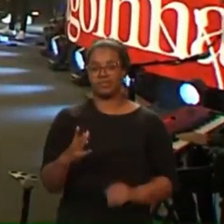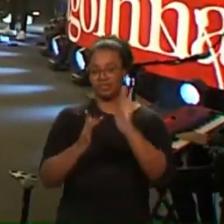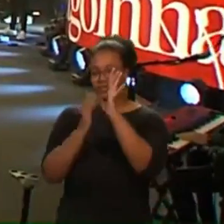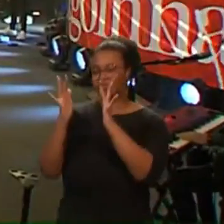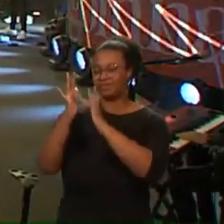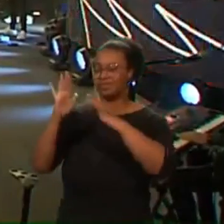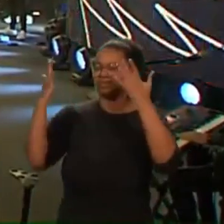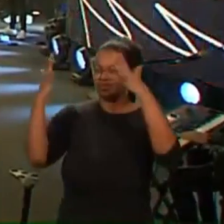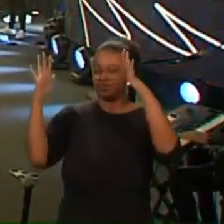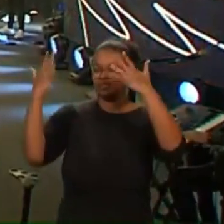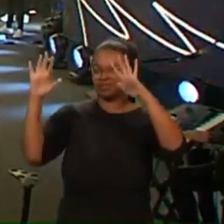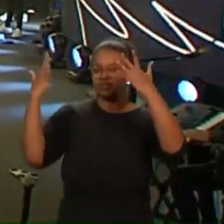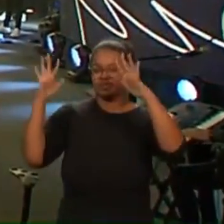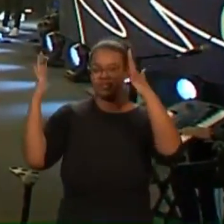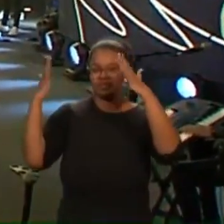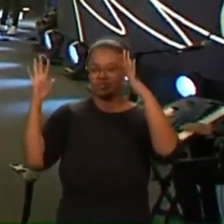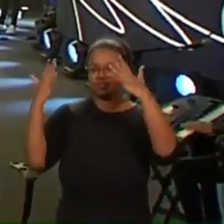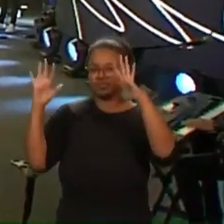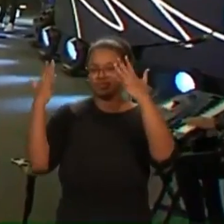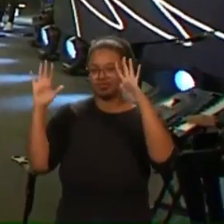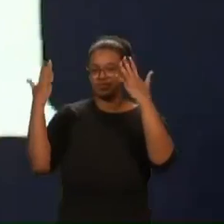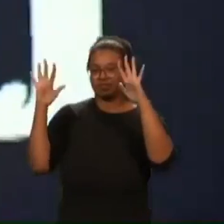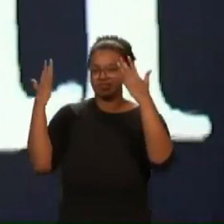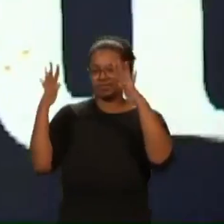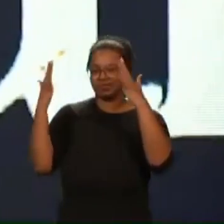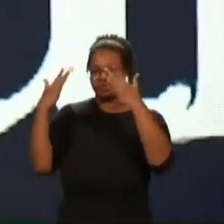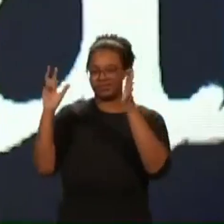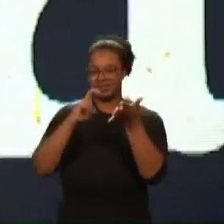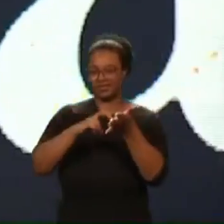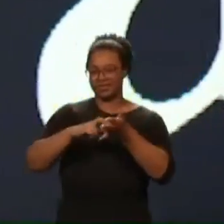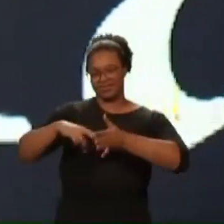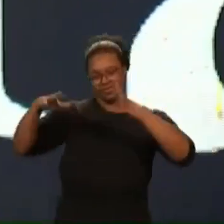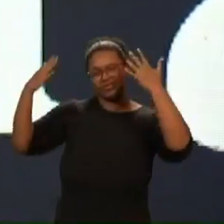pode aplaudir você pode aplaudir a Jesus nessa